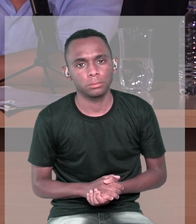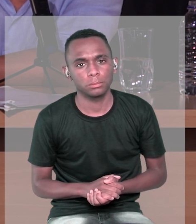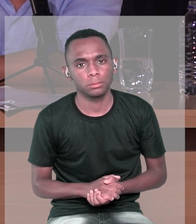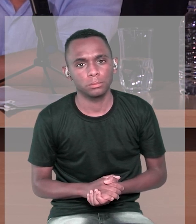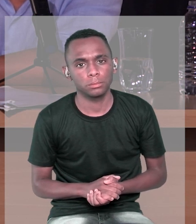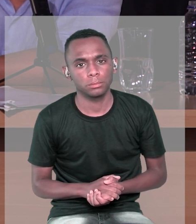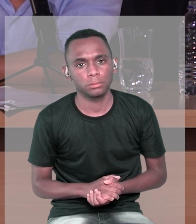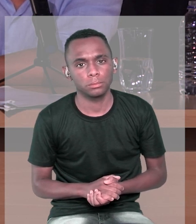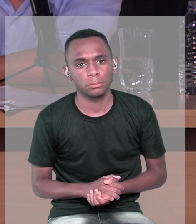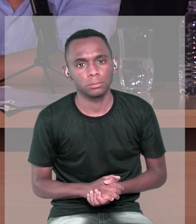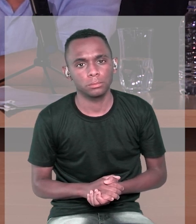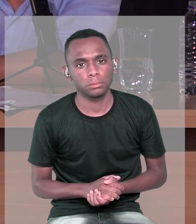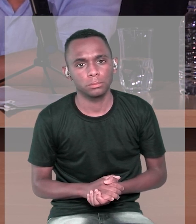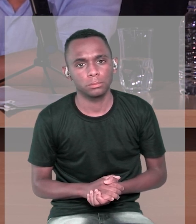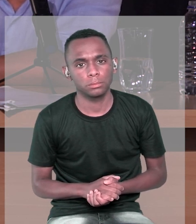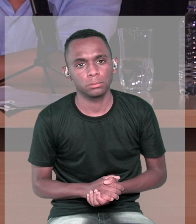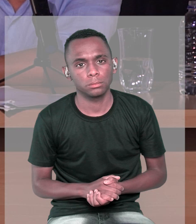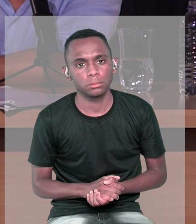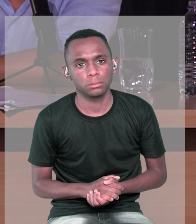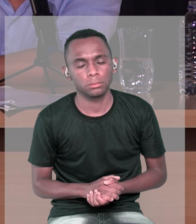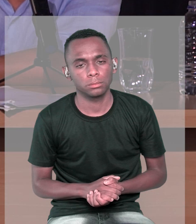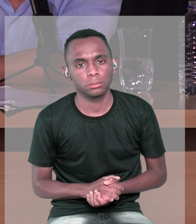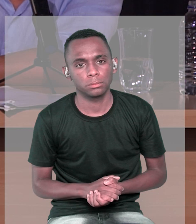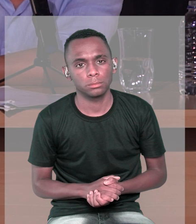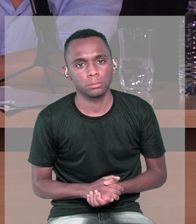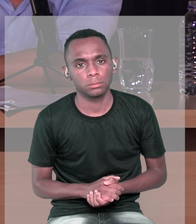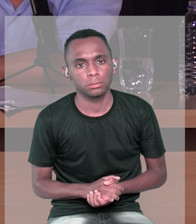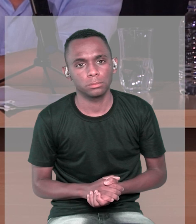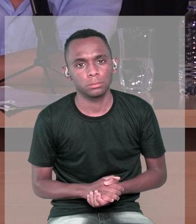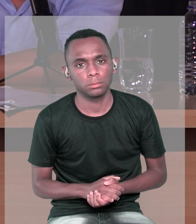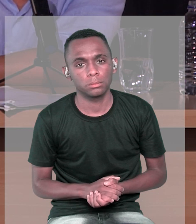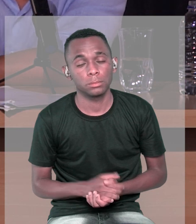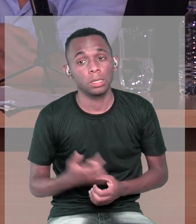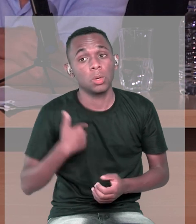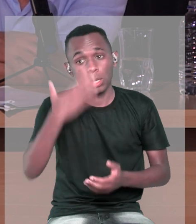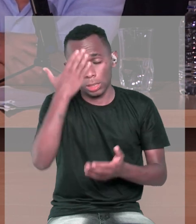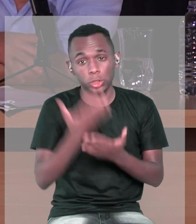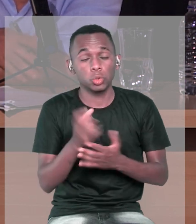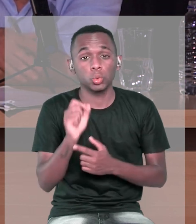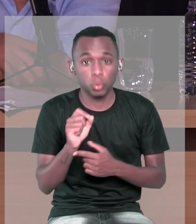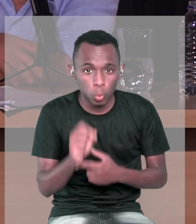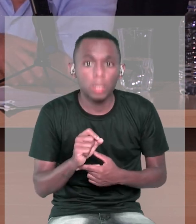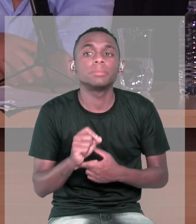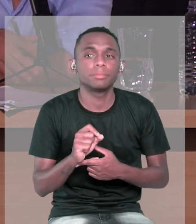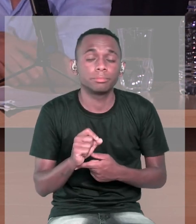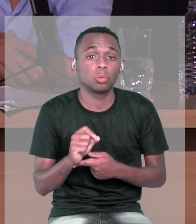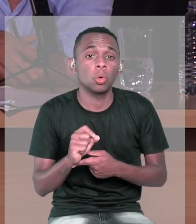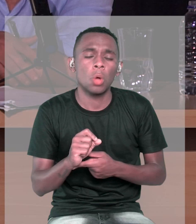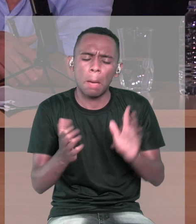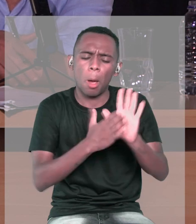« Nous avons oublié que l'homme habite la Terre ». eu acho que ela tem a ver com uma só, ela cabe em uma